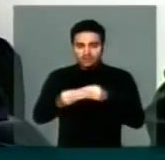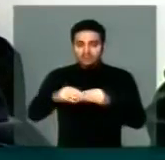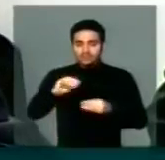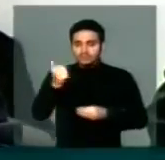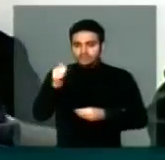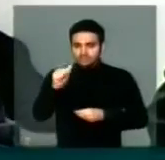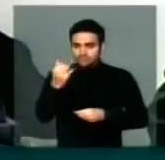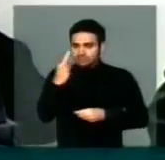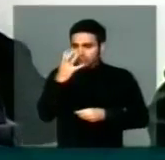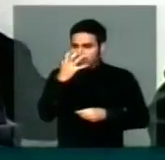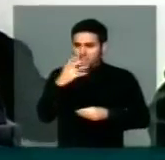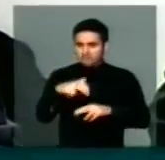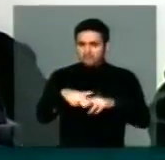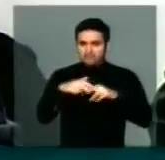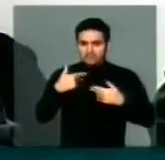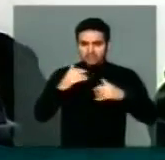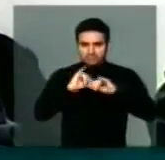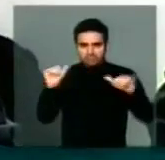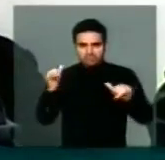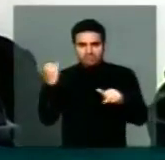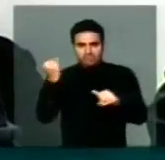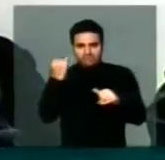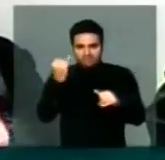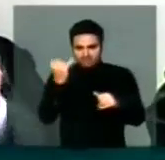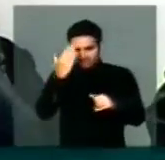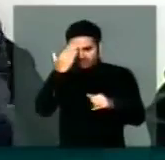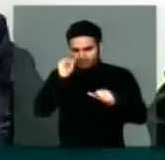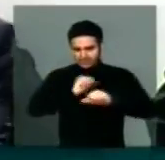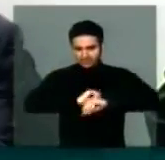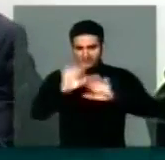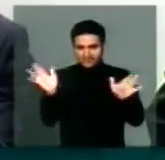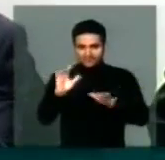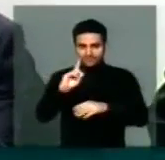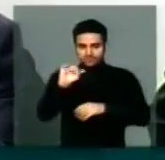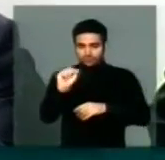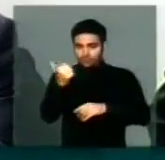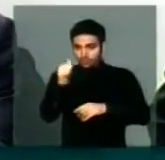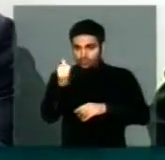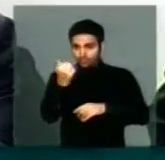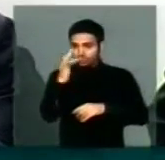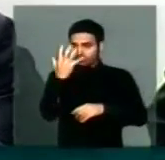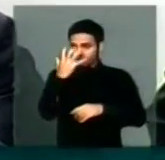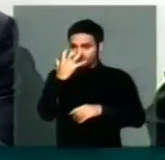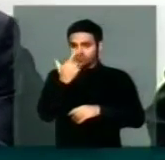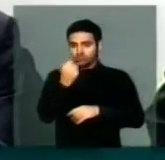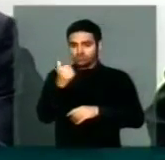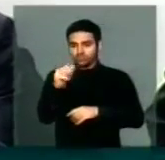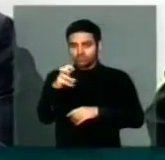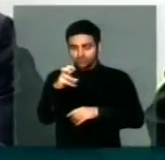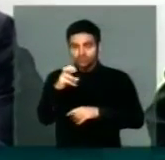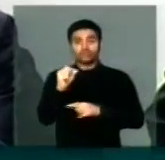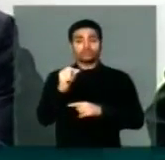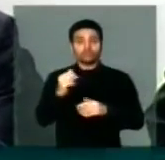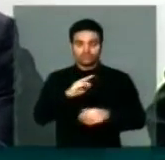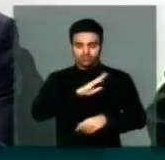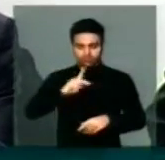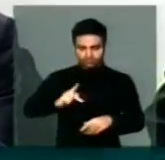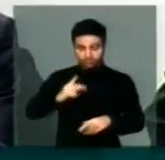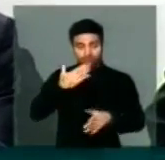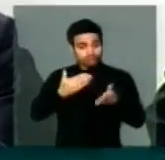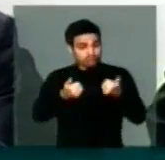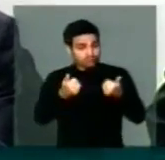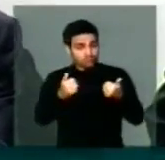fevereiro, aí eu faço uma ressalva que é muito importante entender. Em 11 de fevereiro de 2015, o Ministério Público